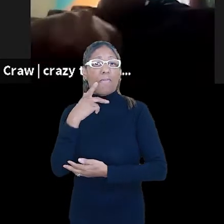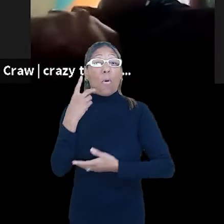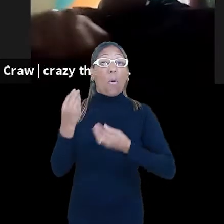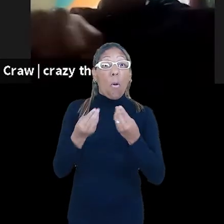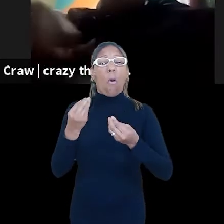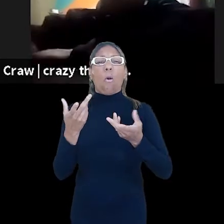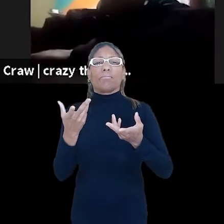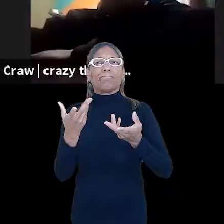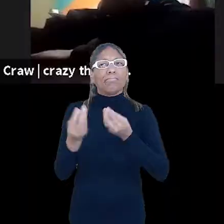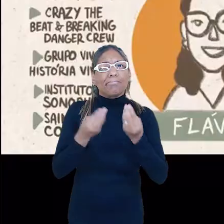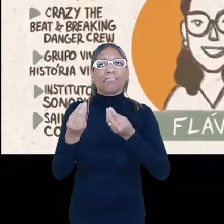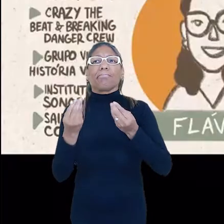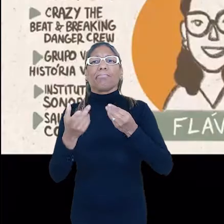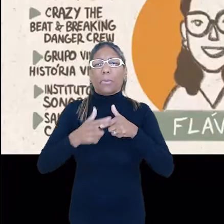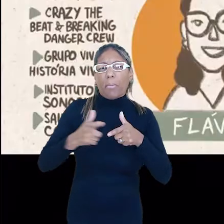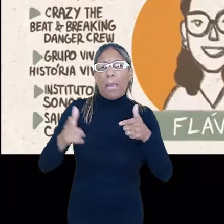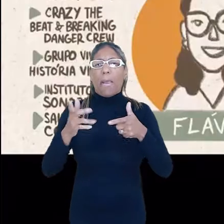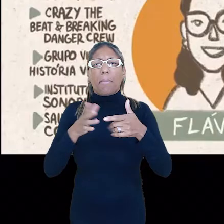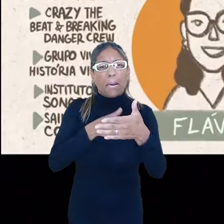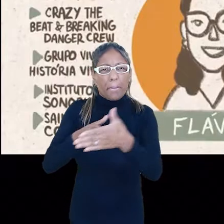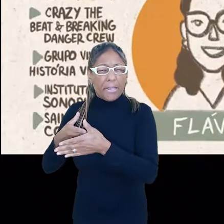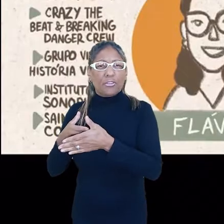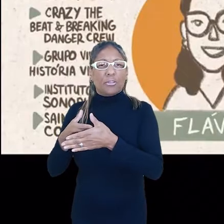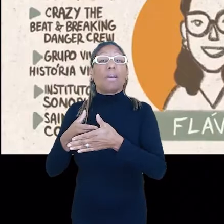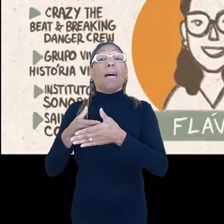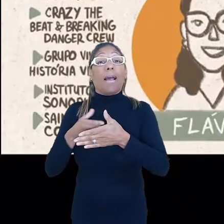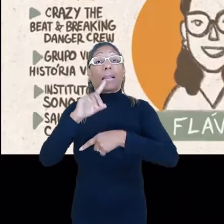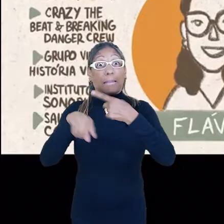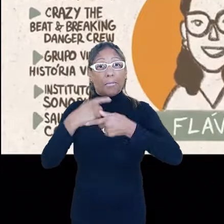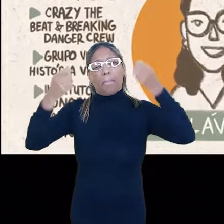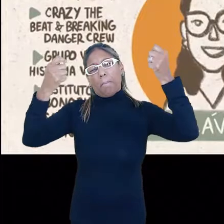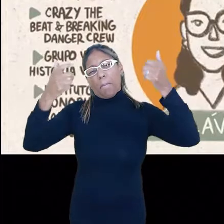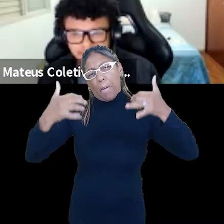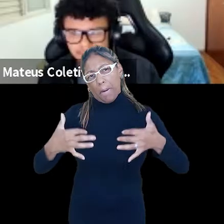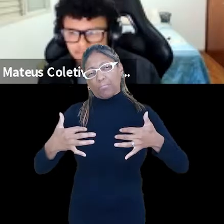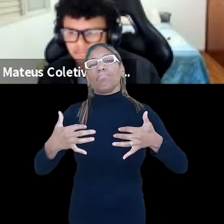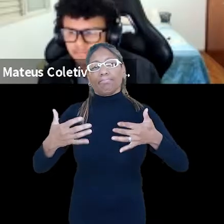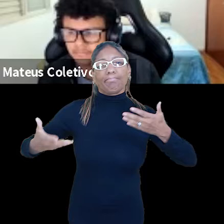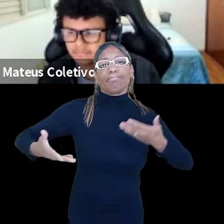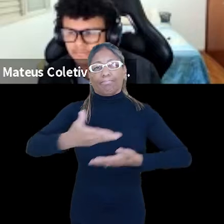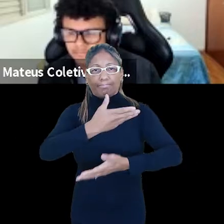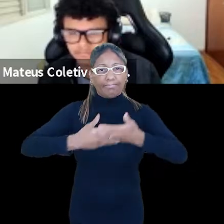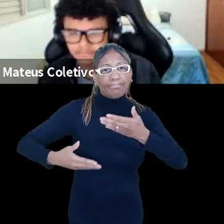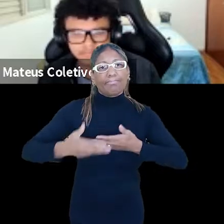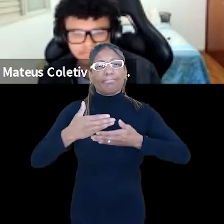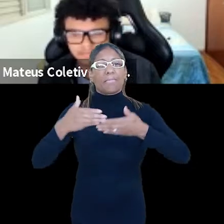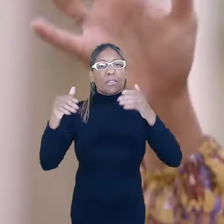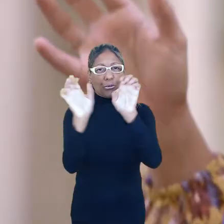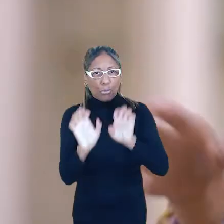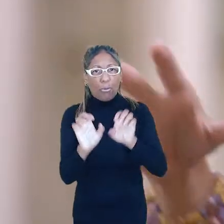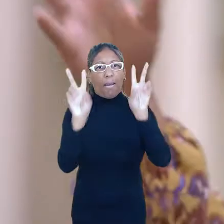suas demandas, seus recursos, seus problemas. E aí, a partir de tudo aquilo colocado na mesa, a gente começar